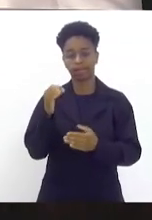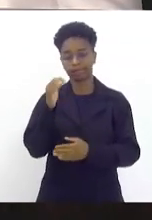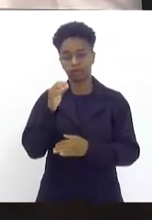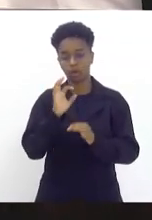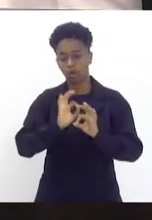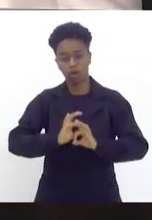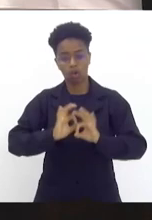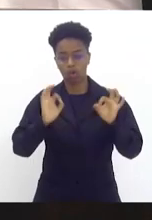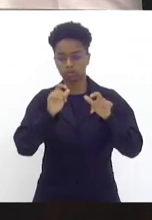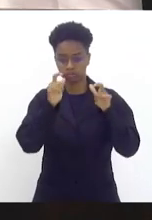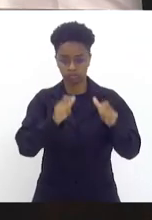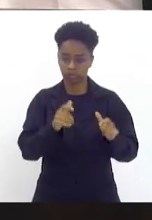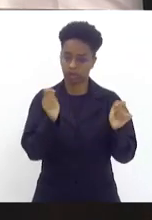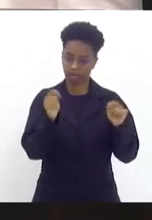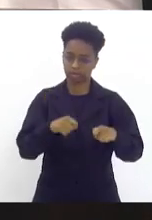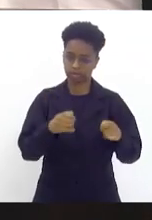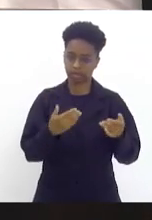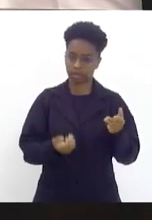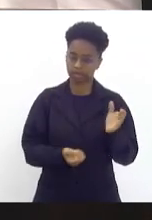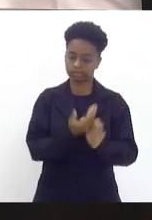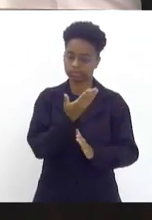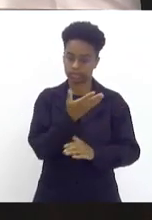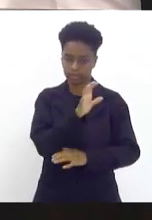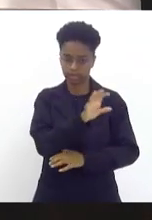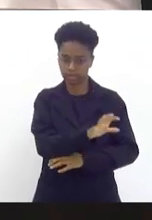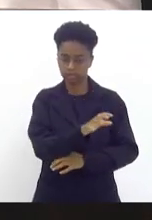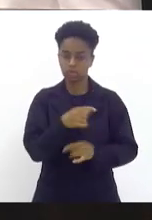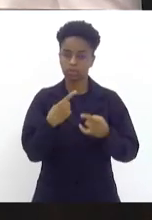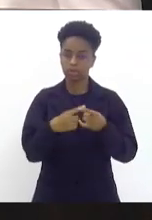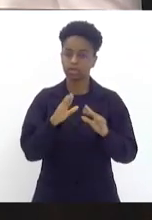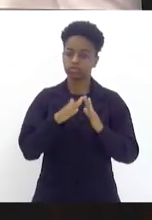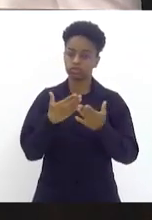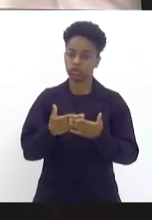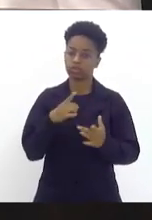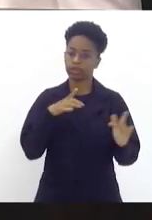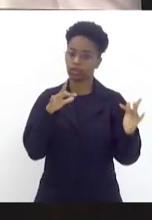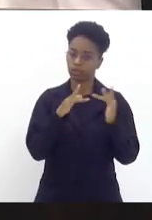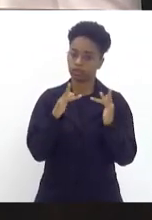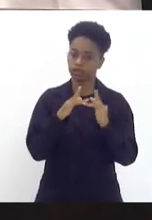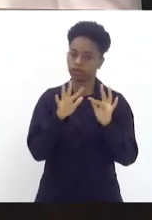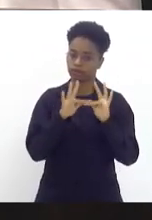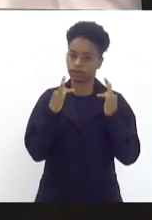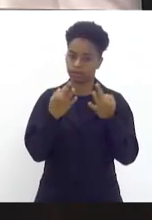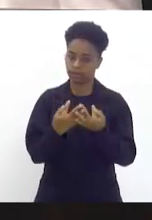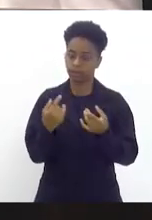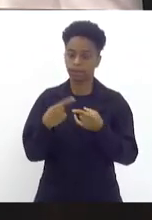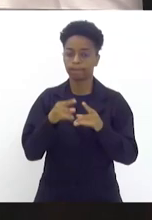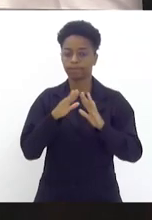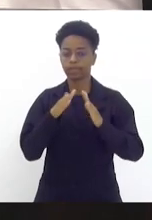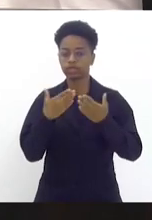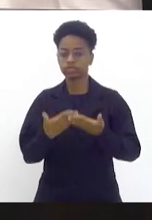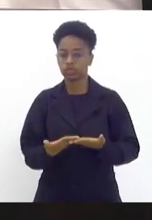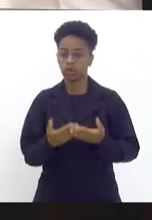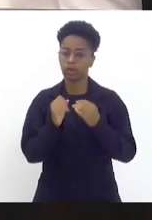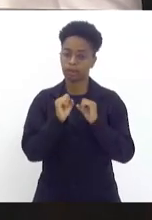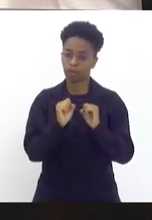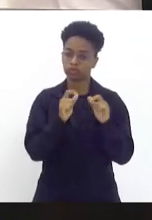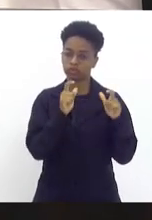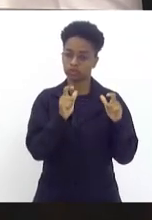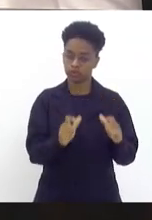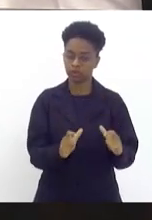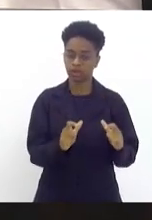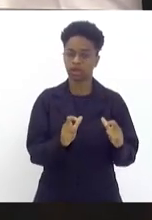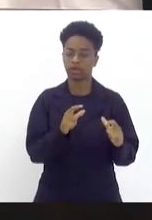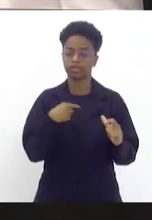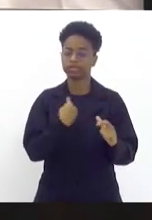isso, né? A escola, ela tem acesso às famílias, né? A escola, ela pode ser esse espaço